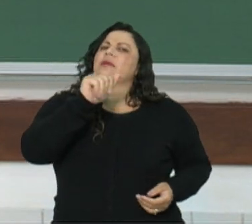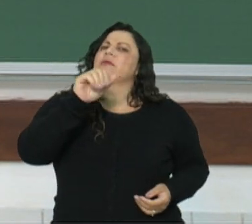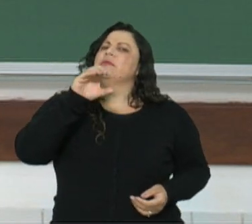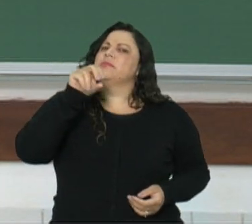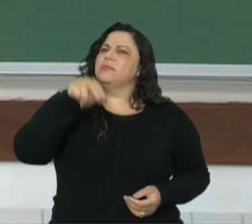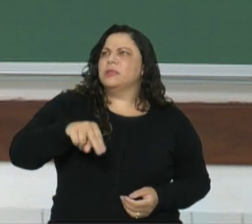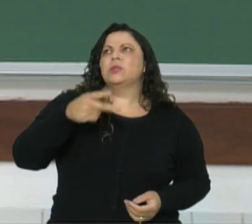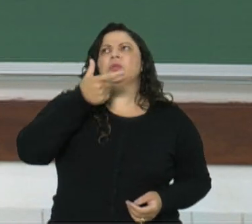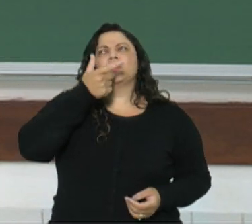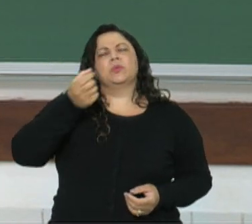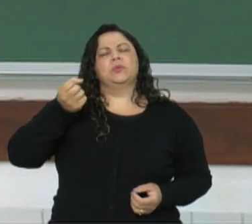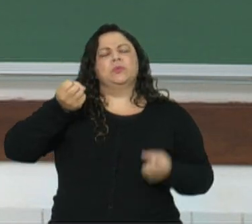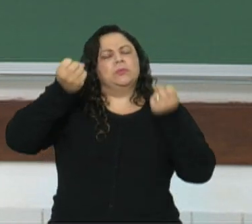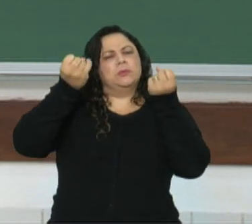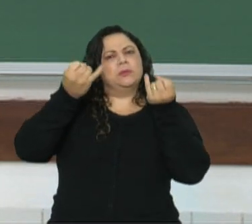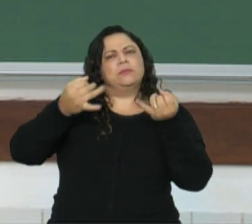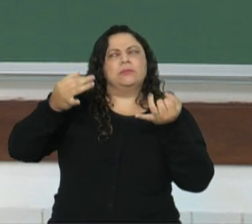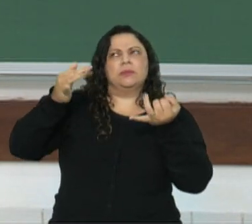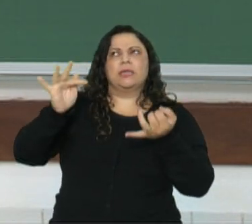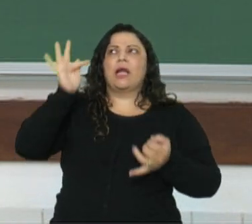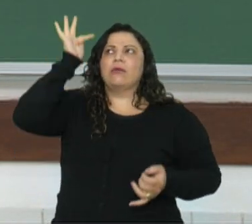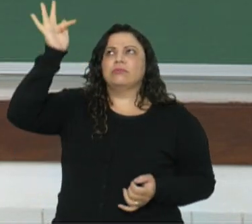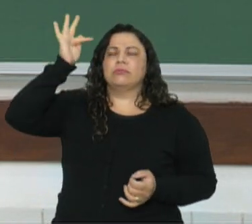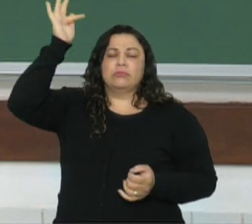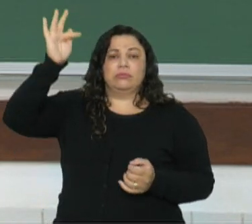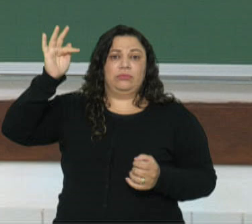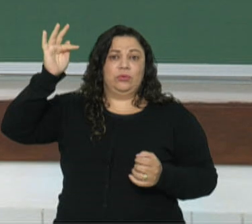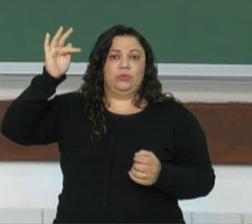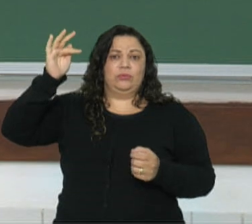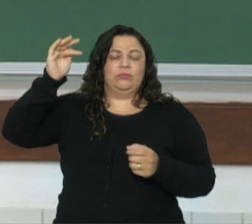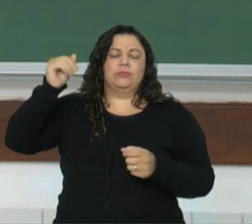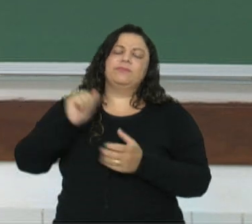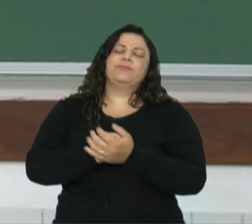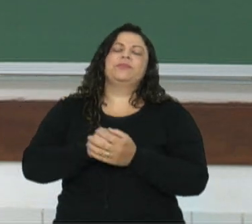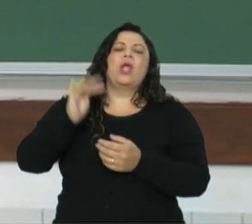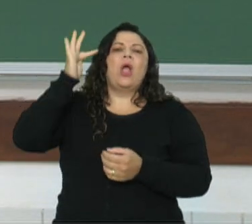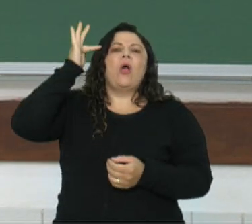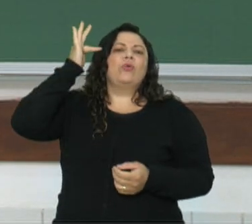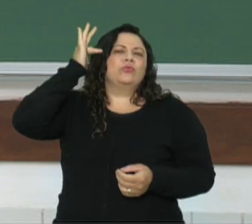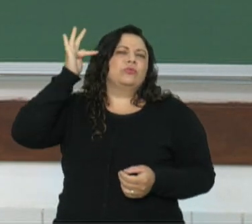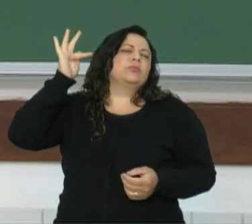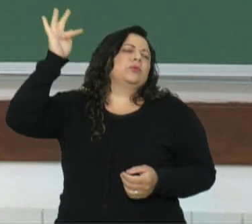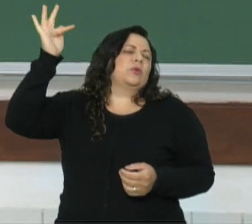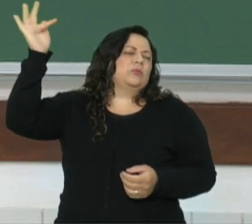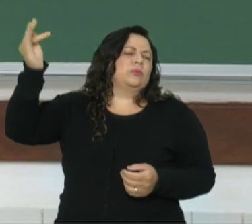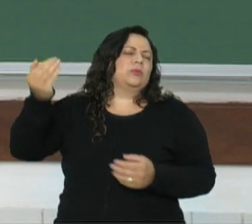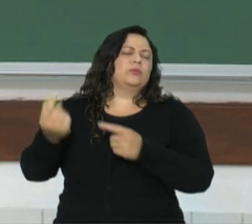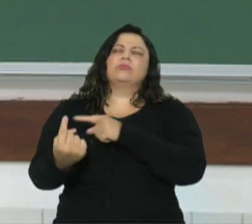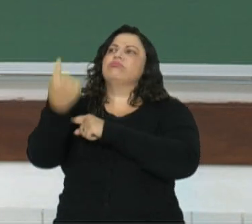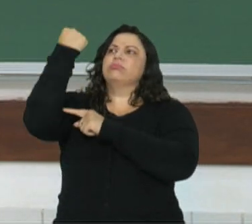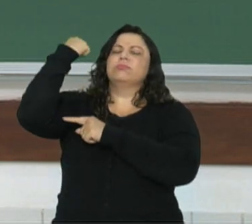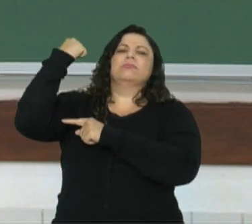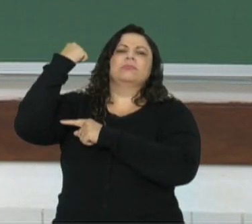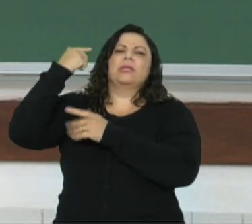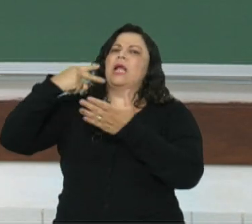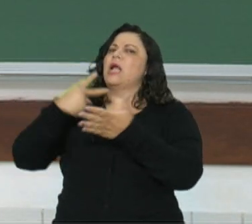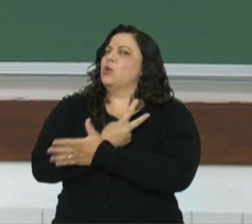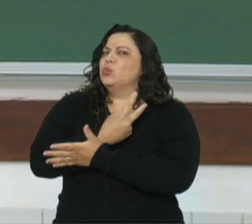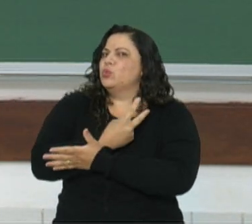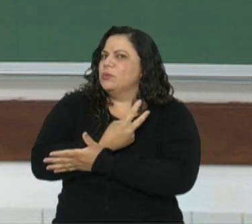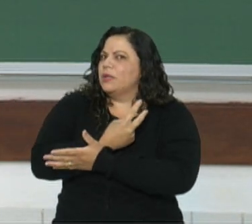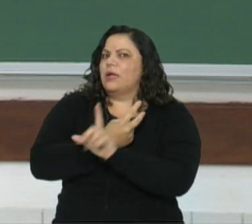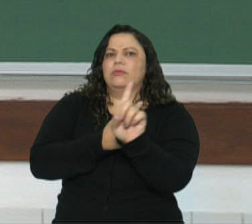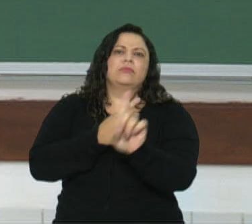os antigos lá na Grécia estivessem totalmente errados, não era isso. Ele criticava. O que é criticar nesse